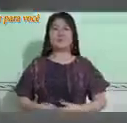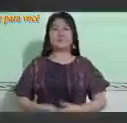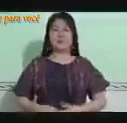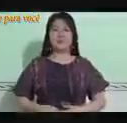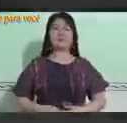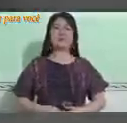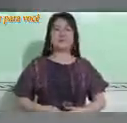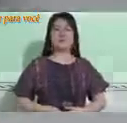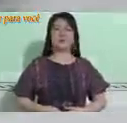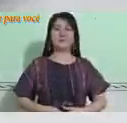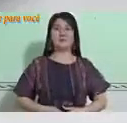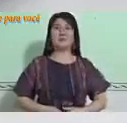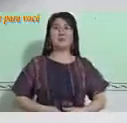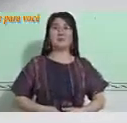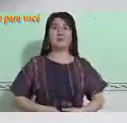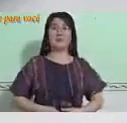O que o